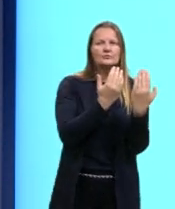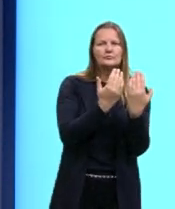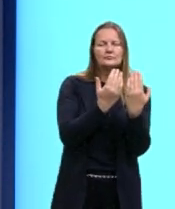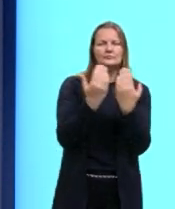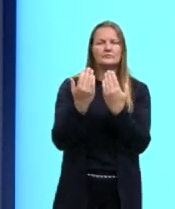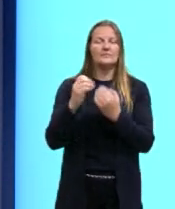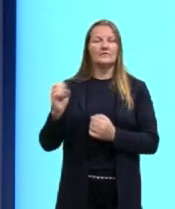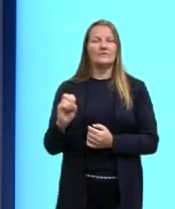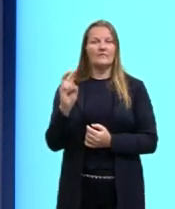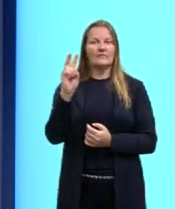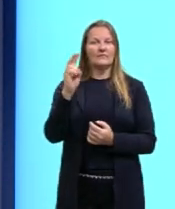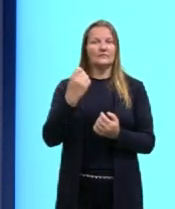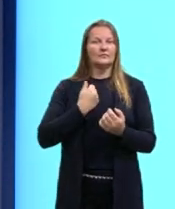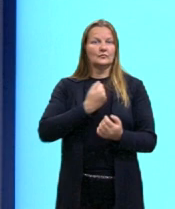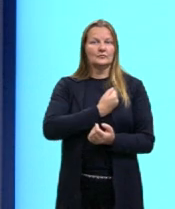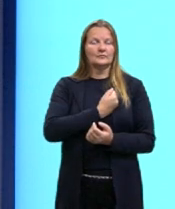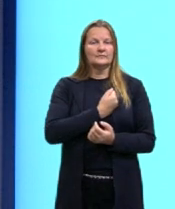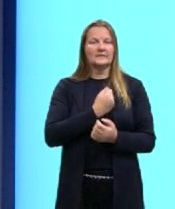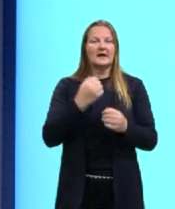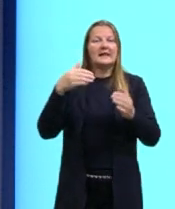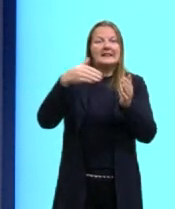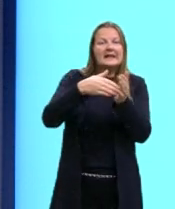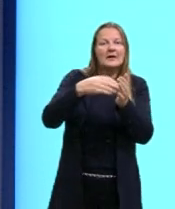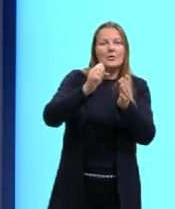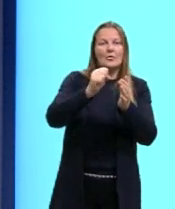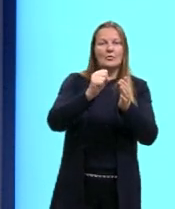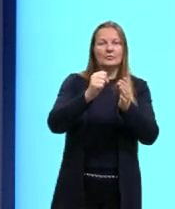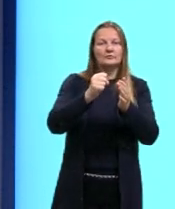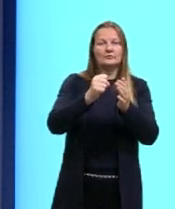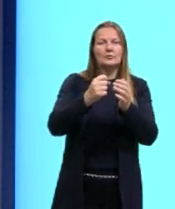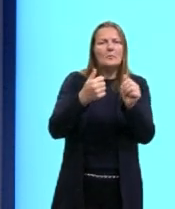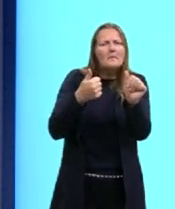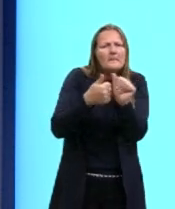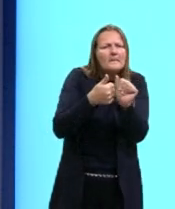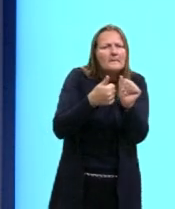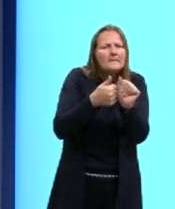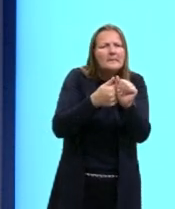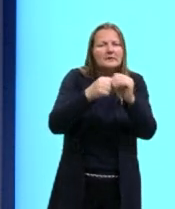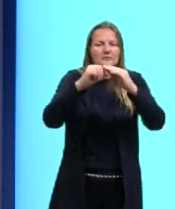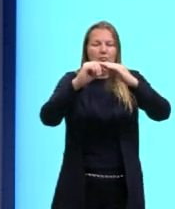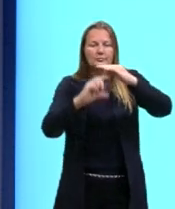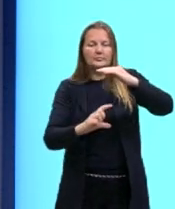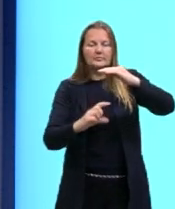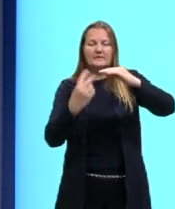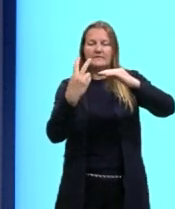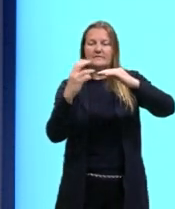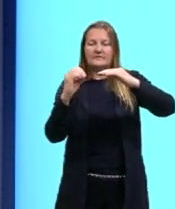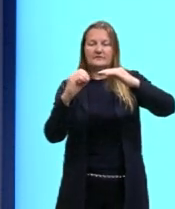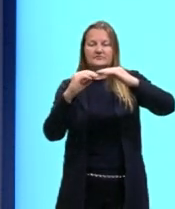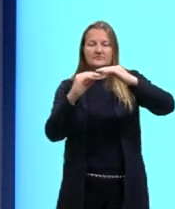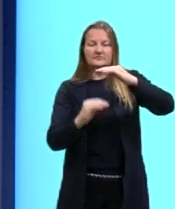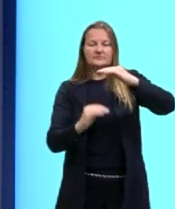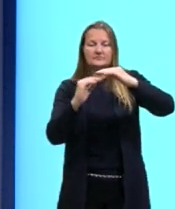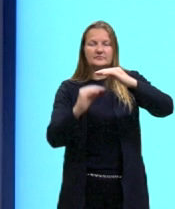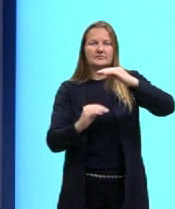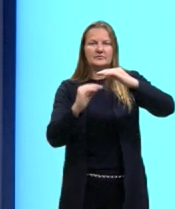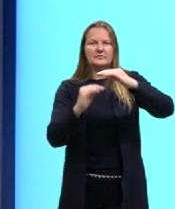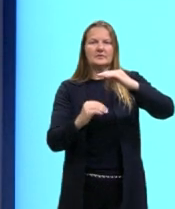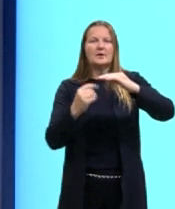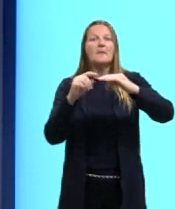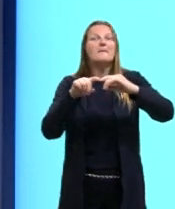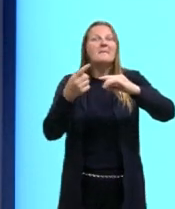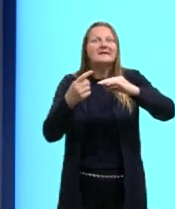ali até chegar à noite eles eram valores muito abaixo de 20 e aí a gente tem aquele